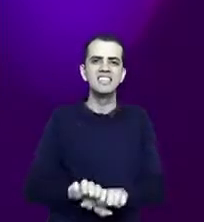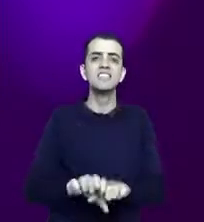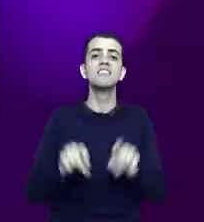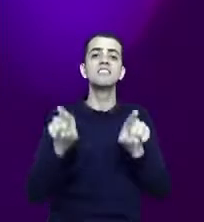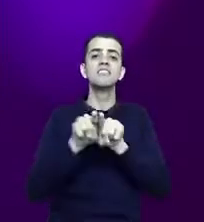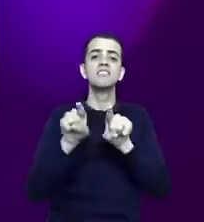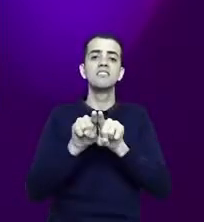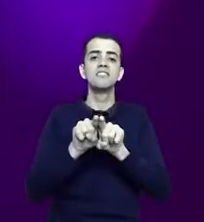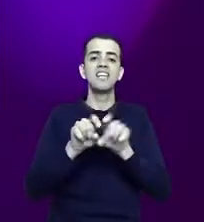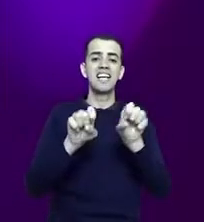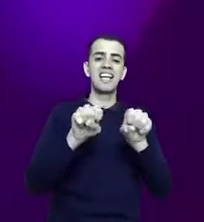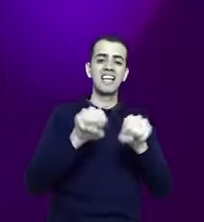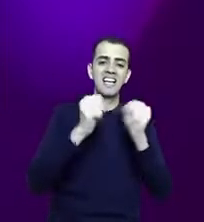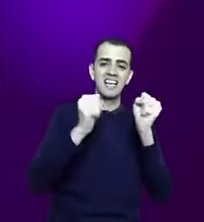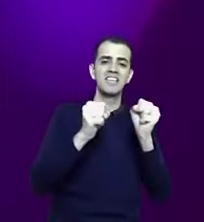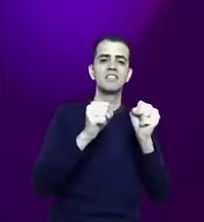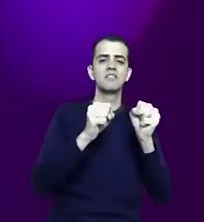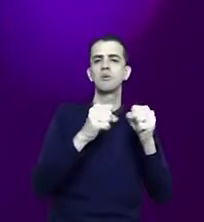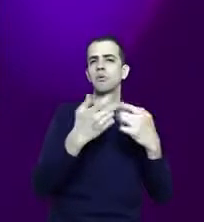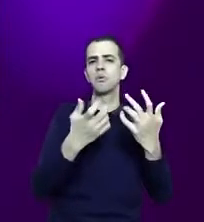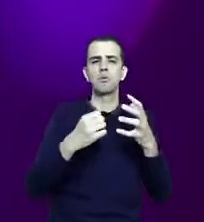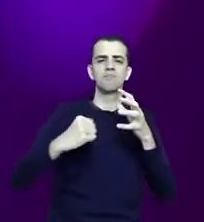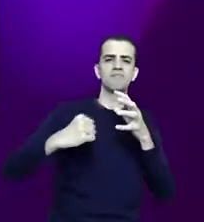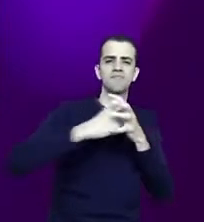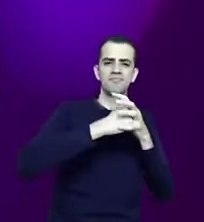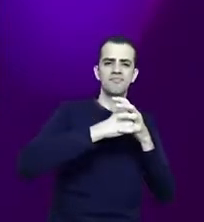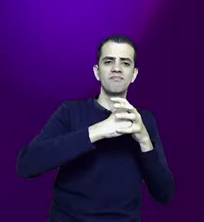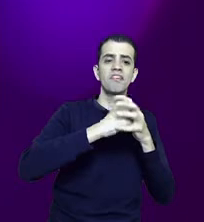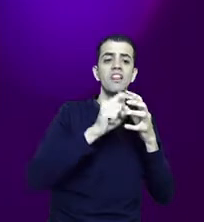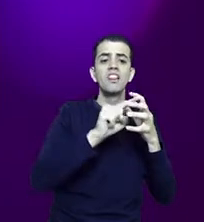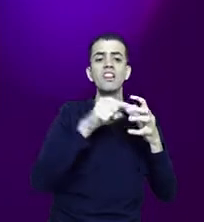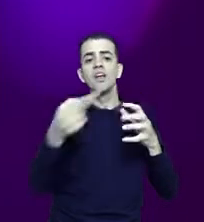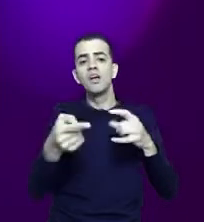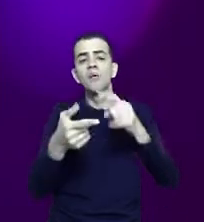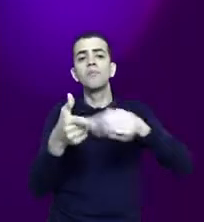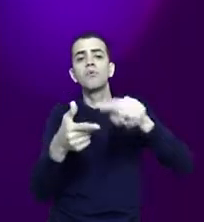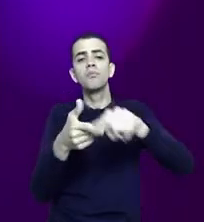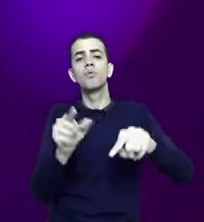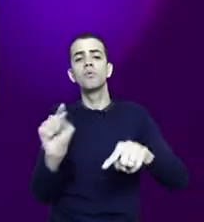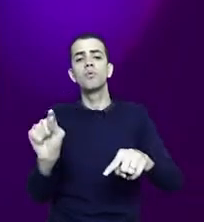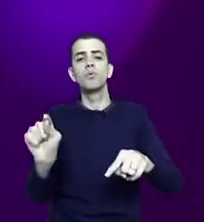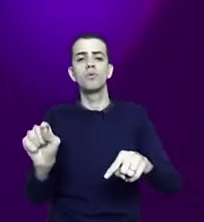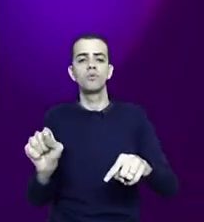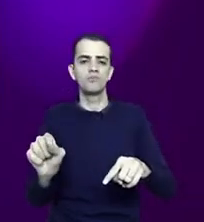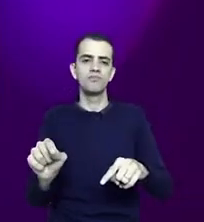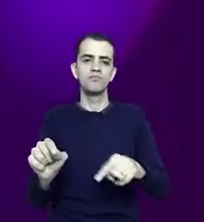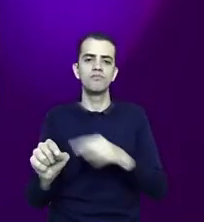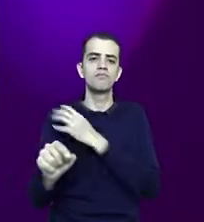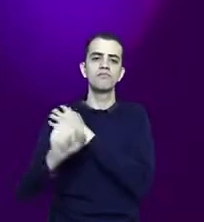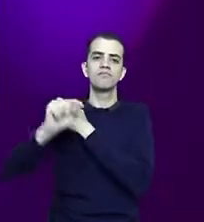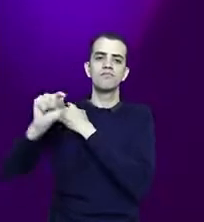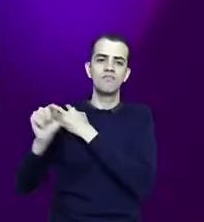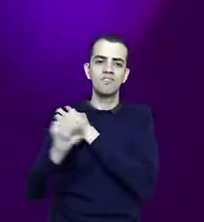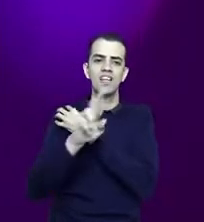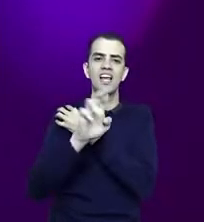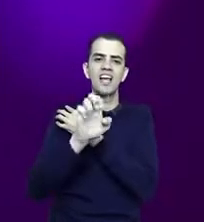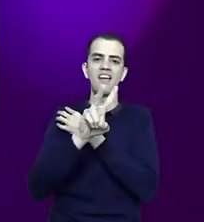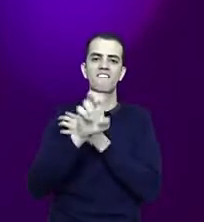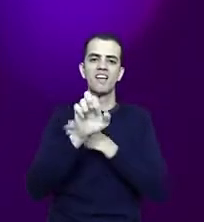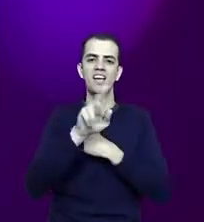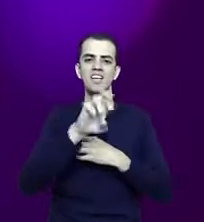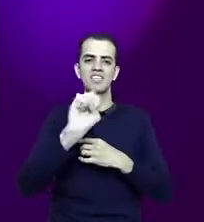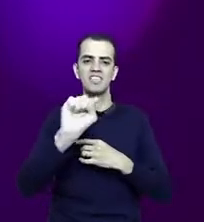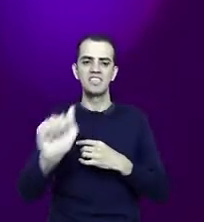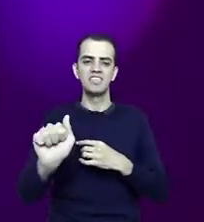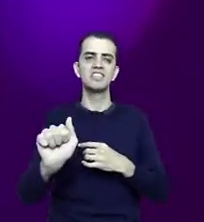que a gente tem quando a gente faz um posicionamento inadequado, principalmente do componente glenoidal, tanto nas artroplastias reversas do ombro, quanto